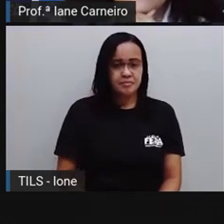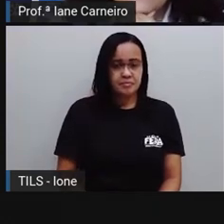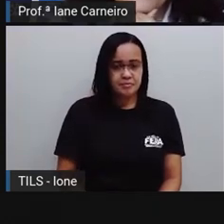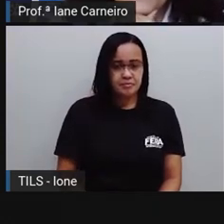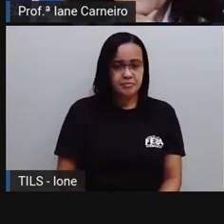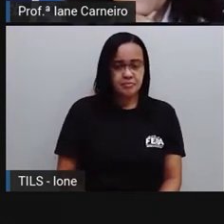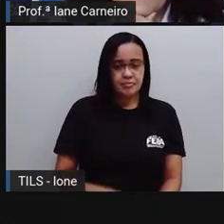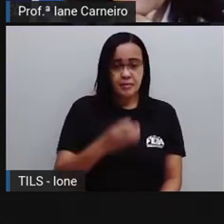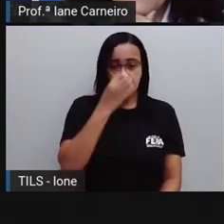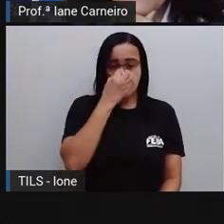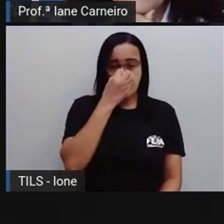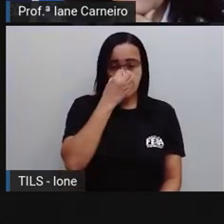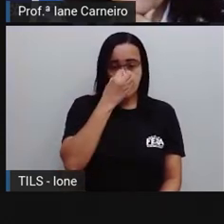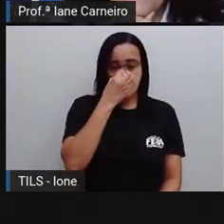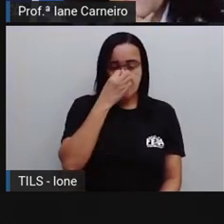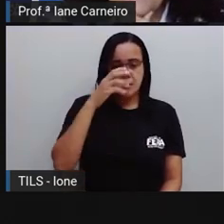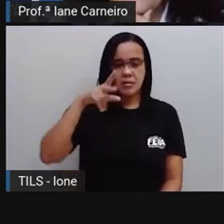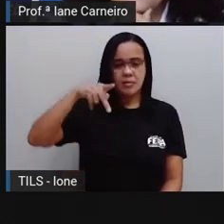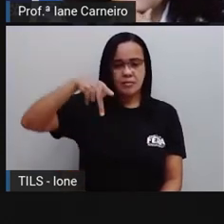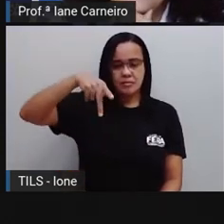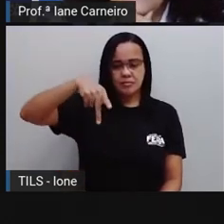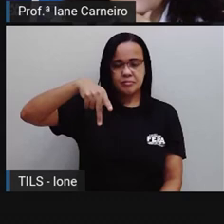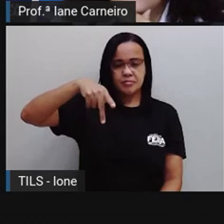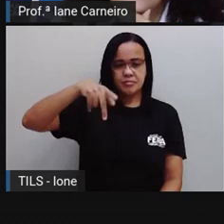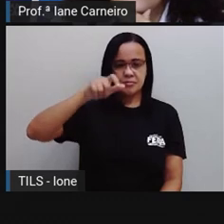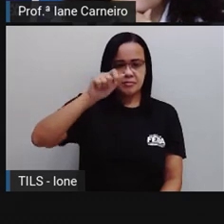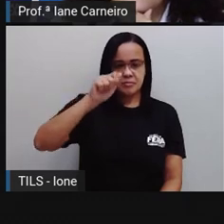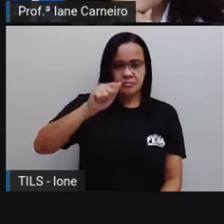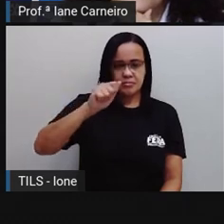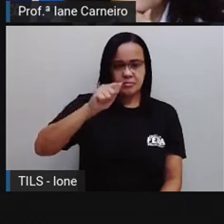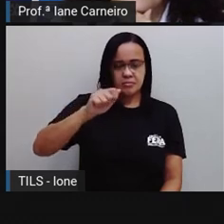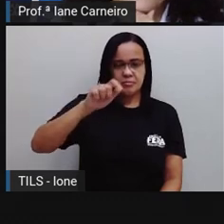palhaço escrever a palavra palhaço